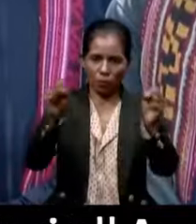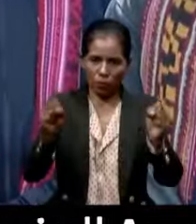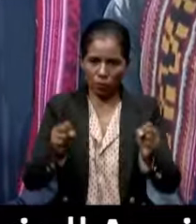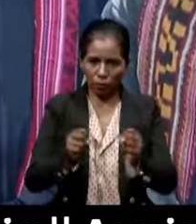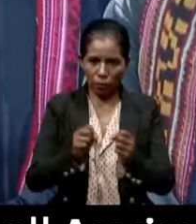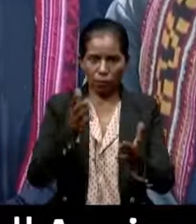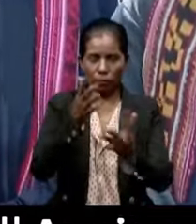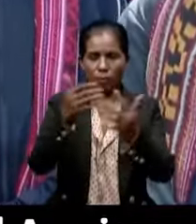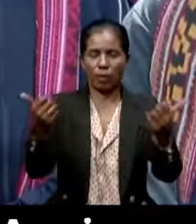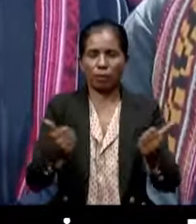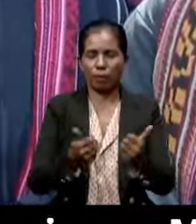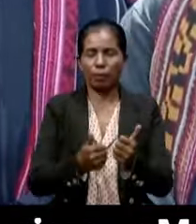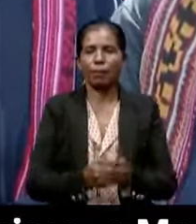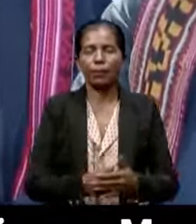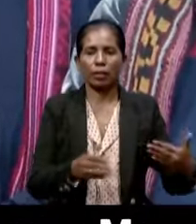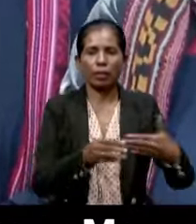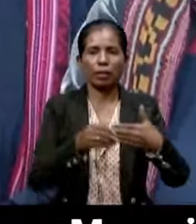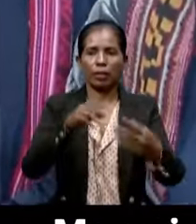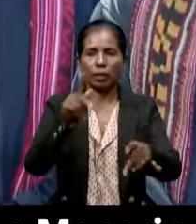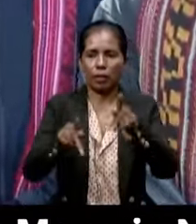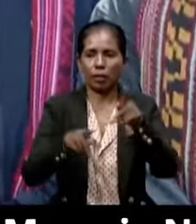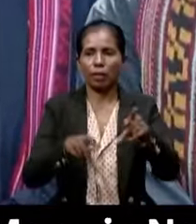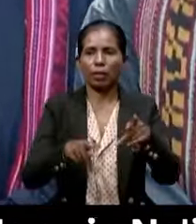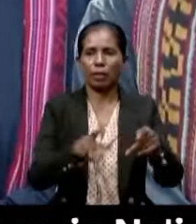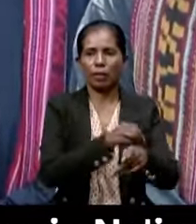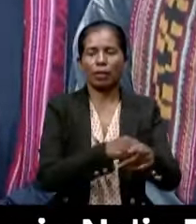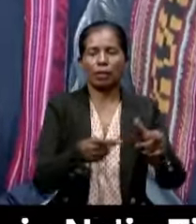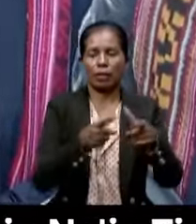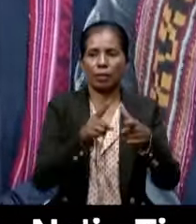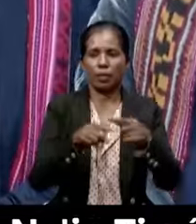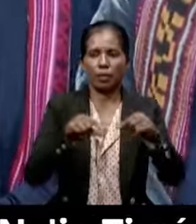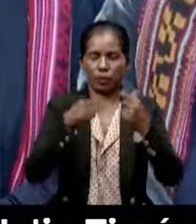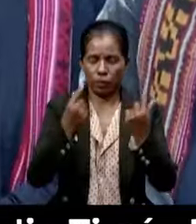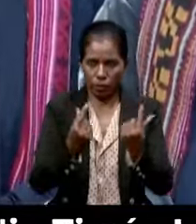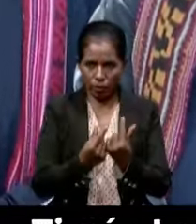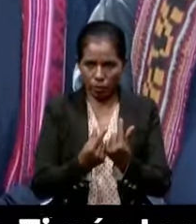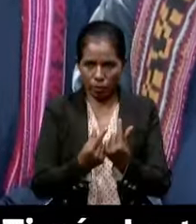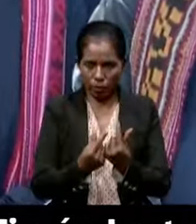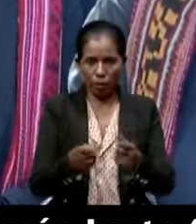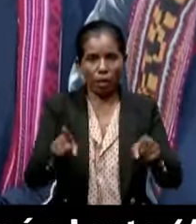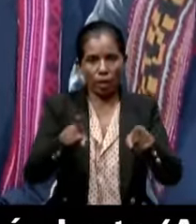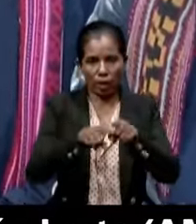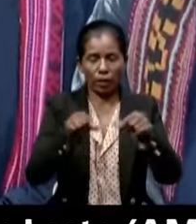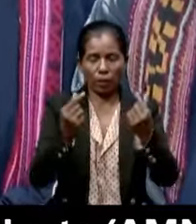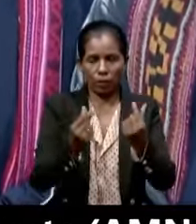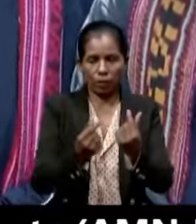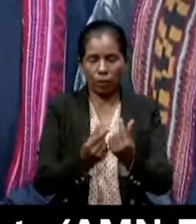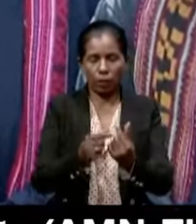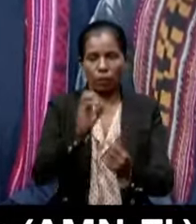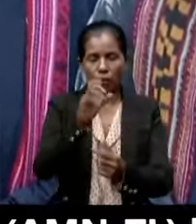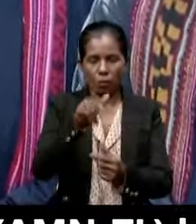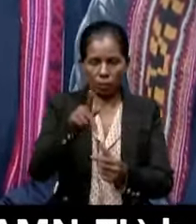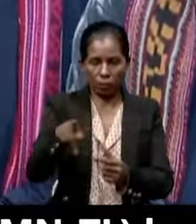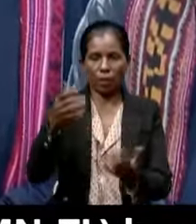tamalia. Organize tenia puba nese forma equipa, forma grup. Anesa mini brigada konsentrada, agora